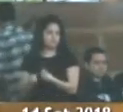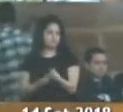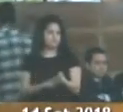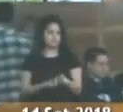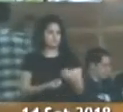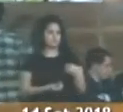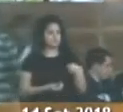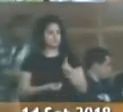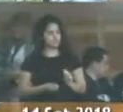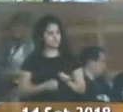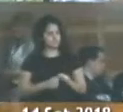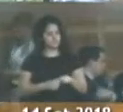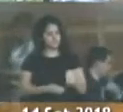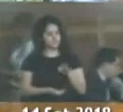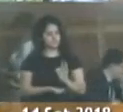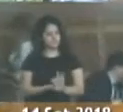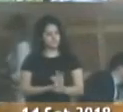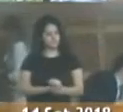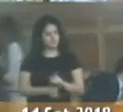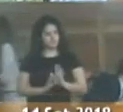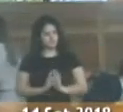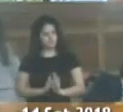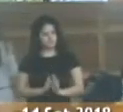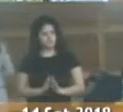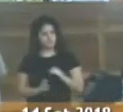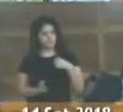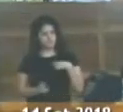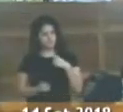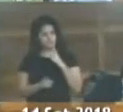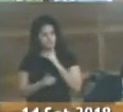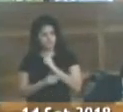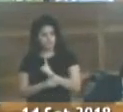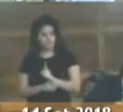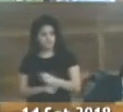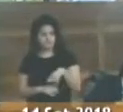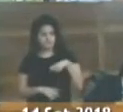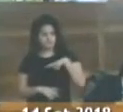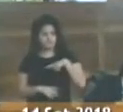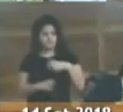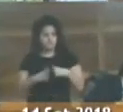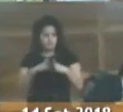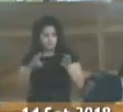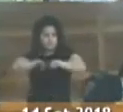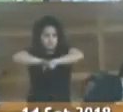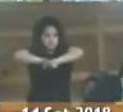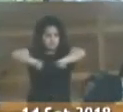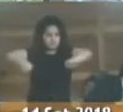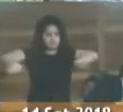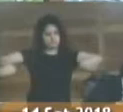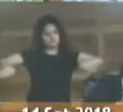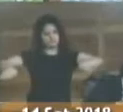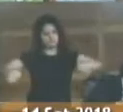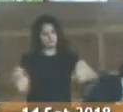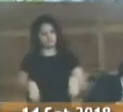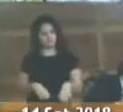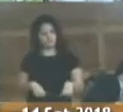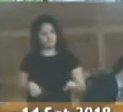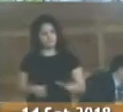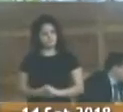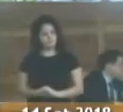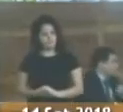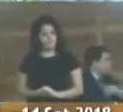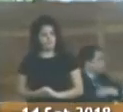falta. Mas, ao longo do caminho, descobri que há uma grande separação entre os vários envolvidos na